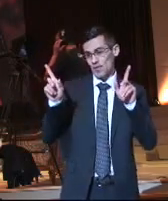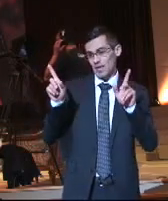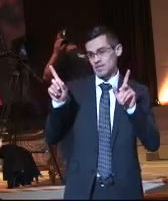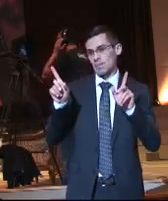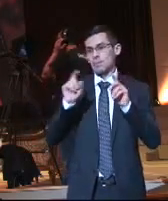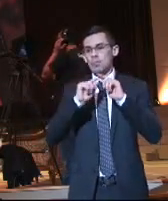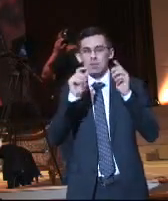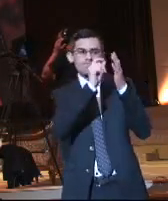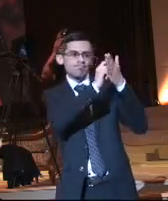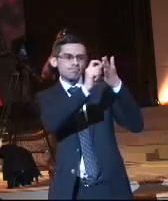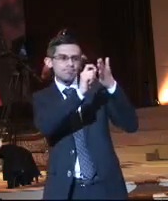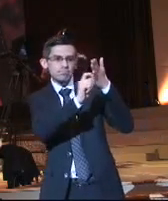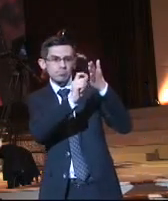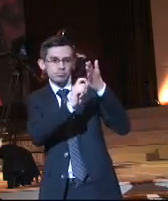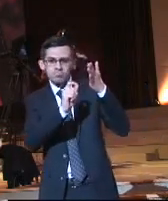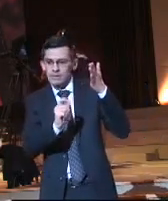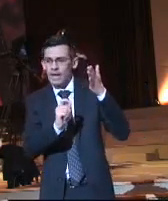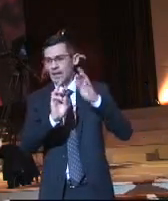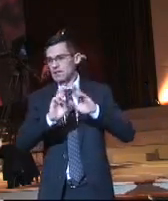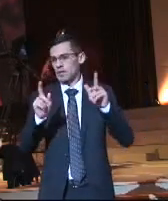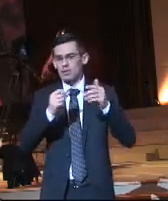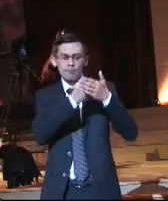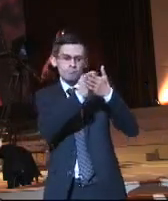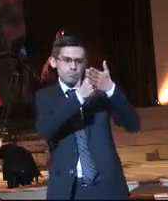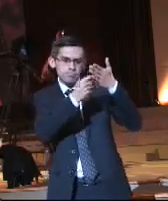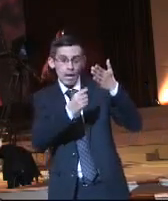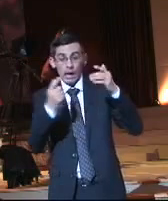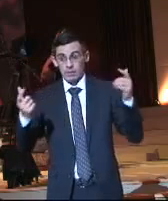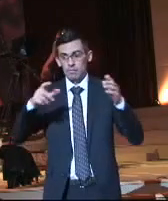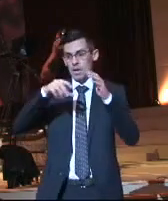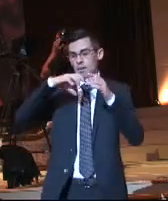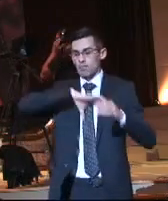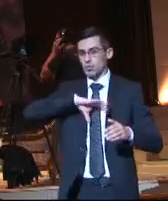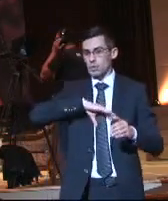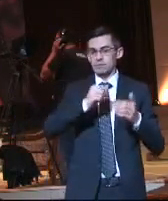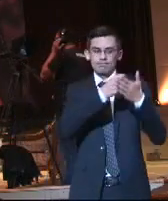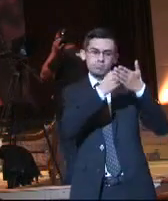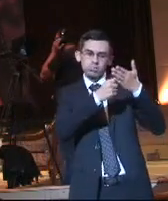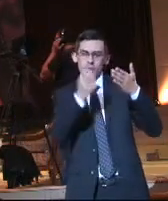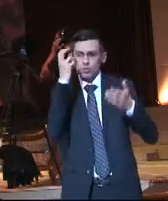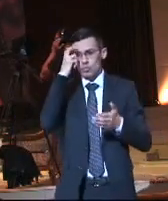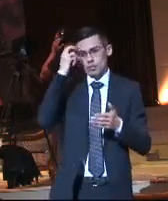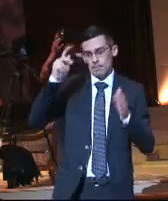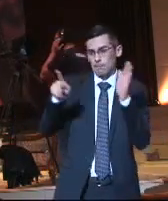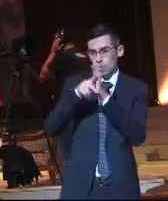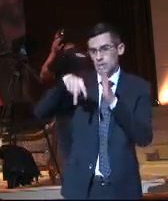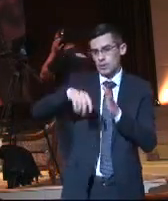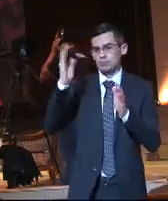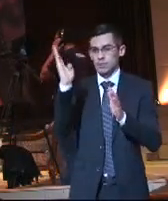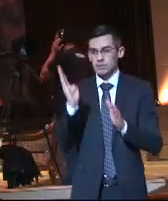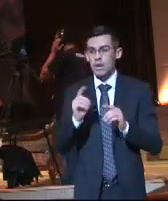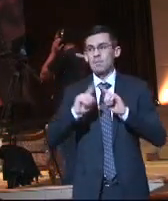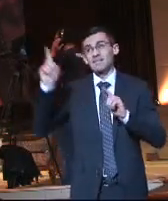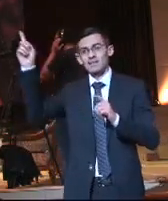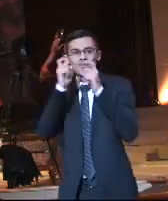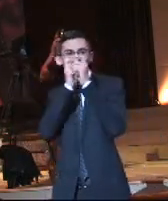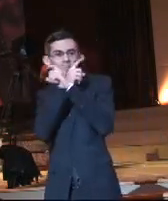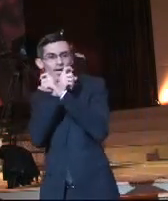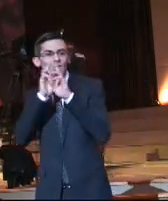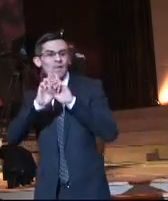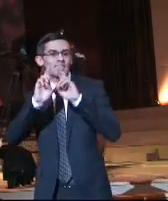A poesia é feita por rimas, não é? Na nossa língua, na nossa cultura. Na poesia hebraica, ela